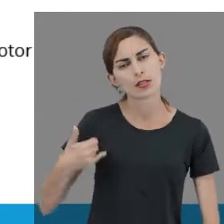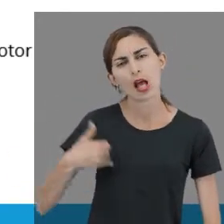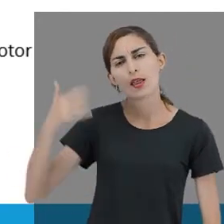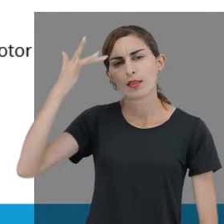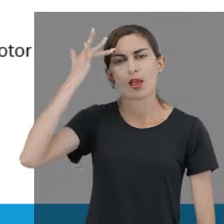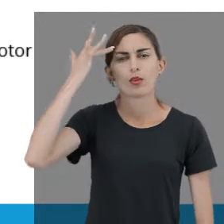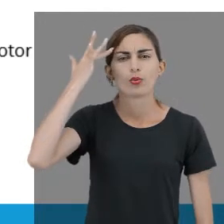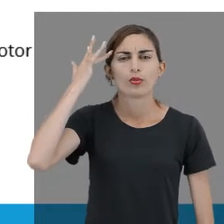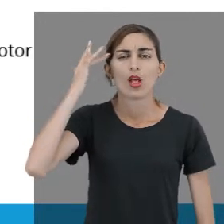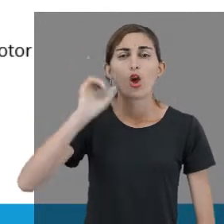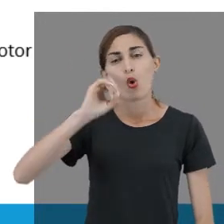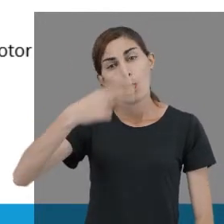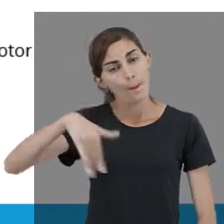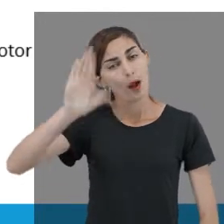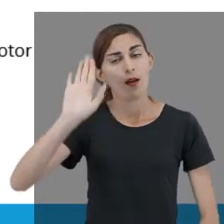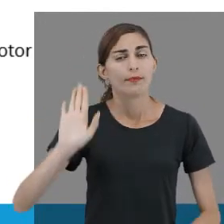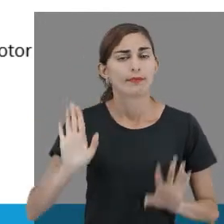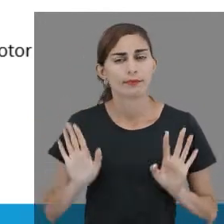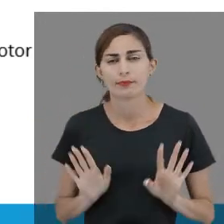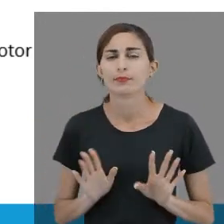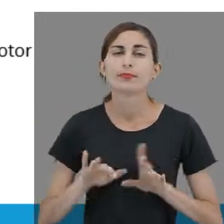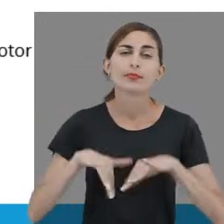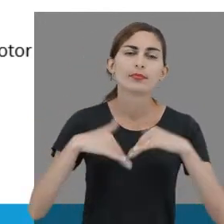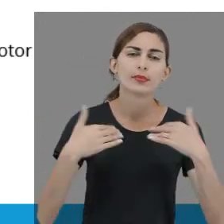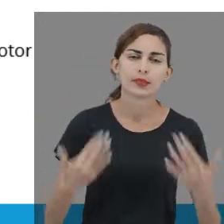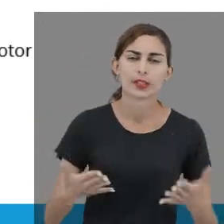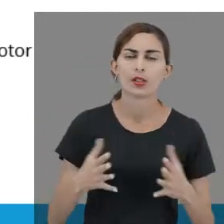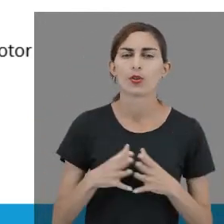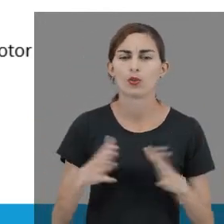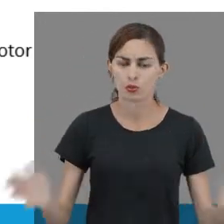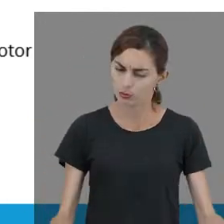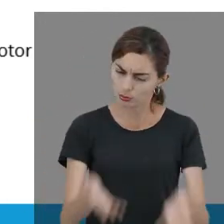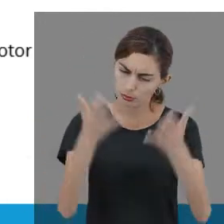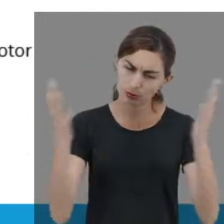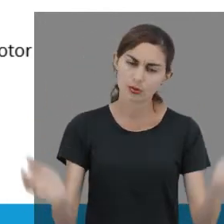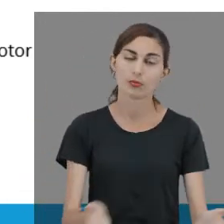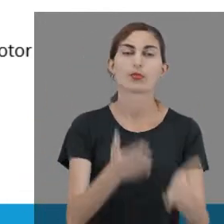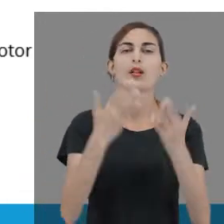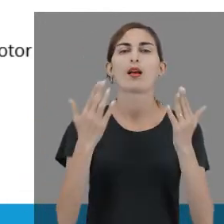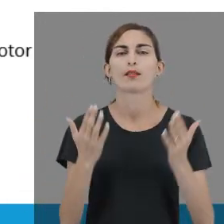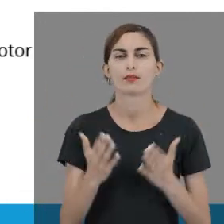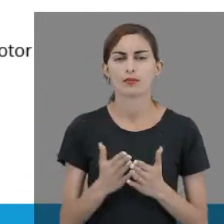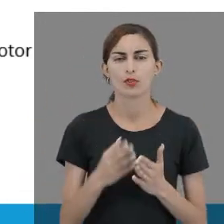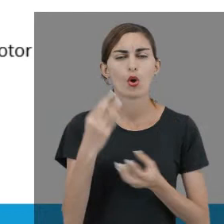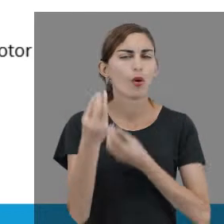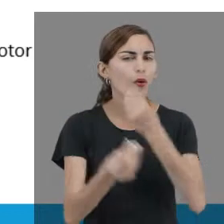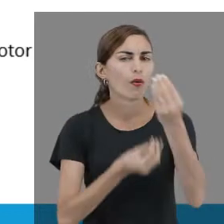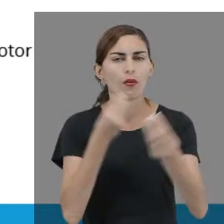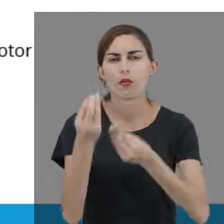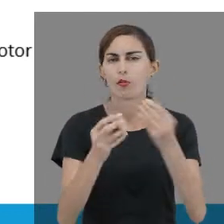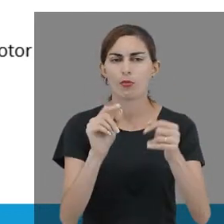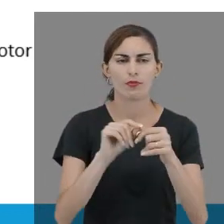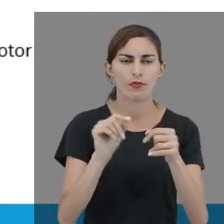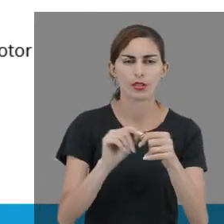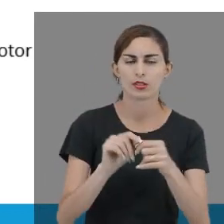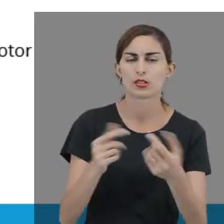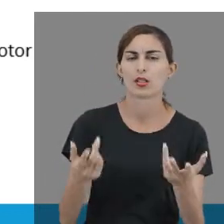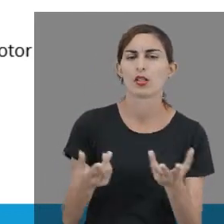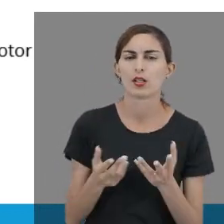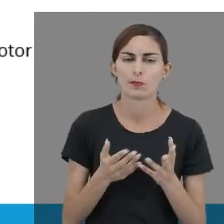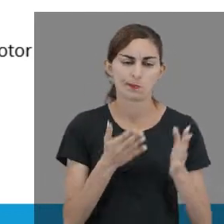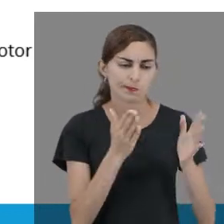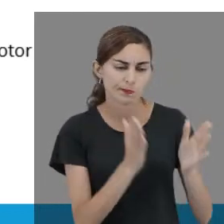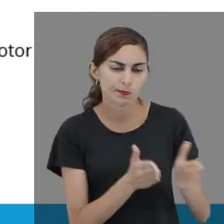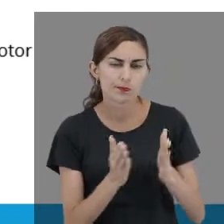que alguns podem até chegar à idade adulta ou mais. Então, como estimulá-los, como mantê-los,